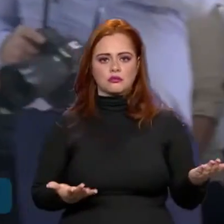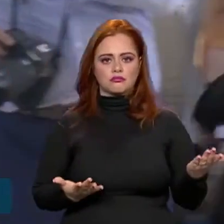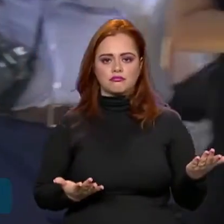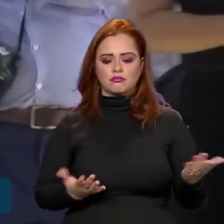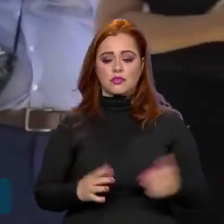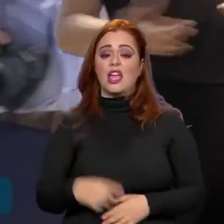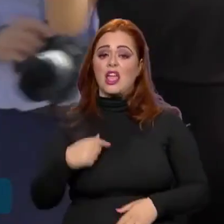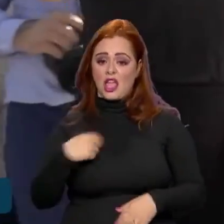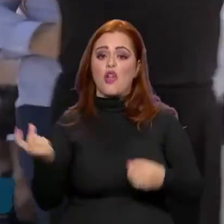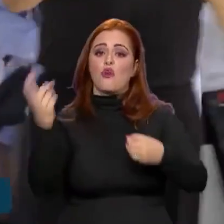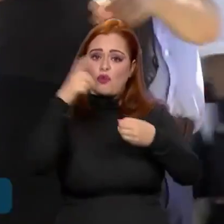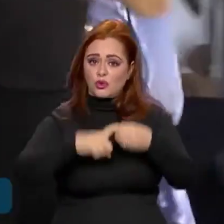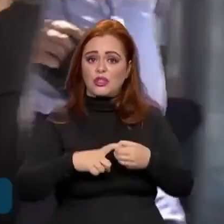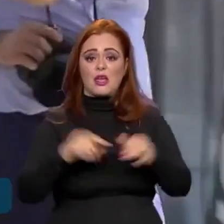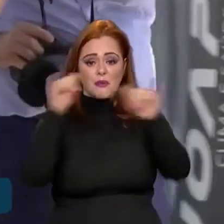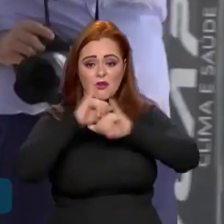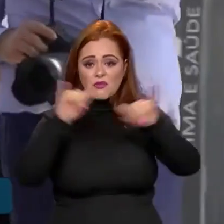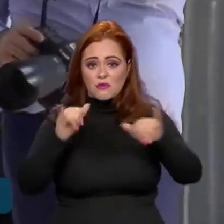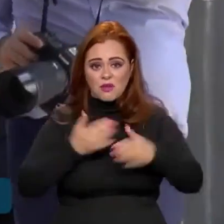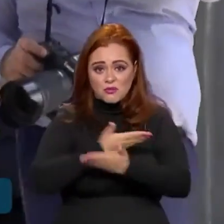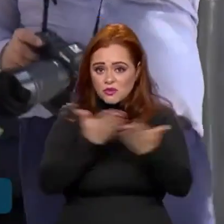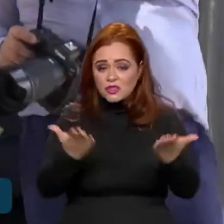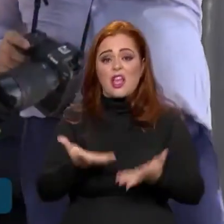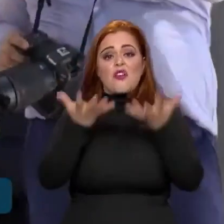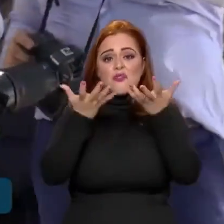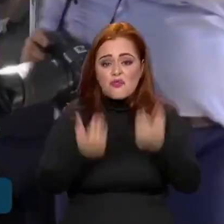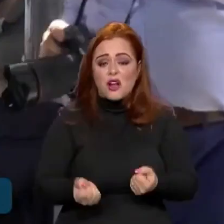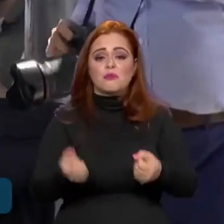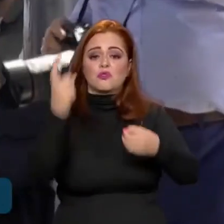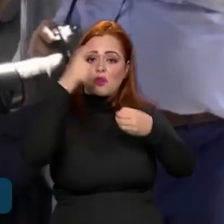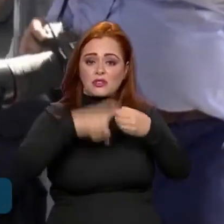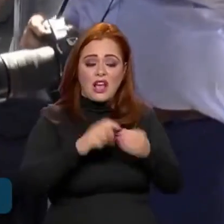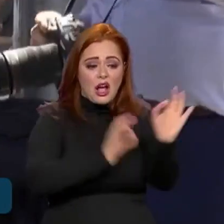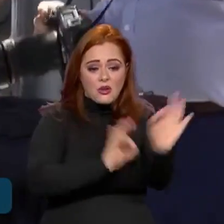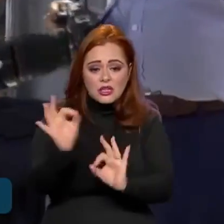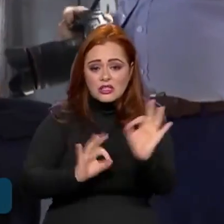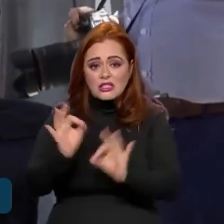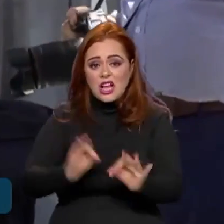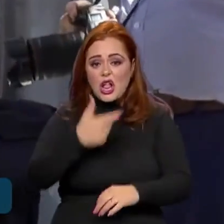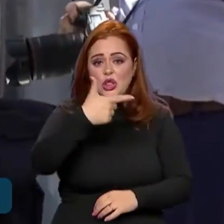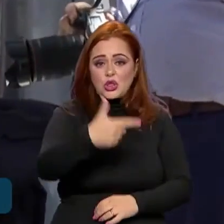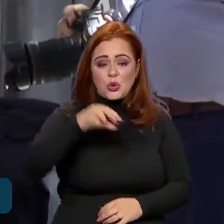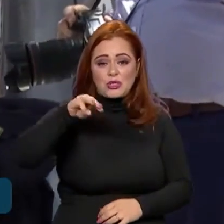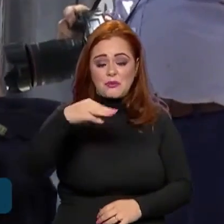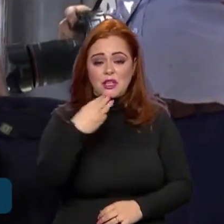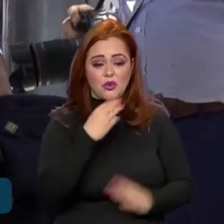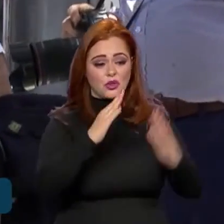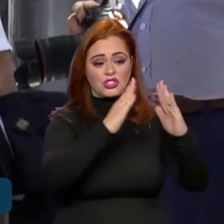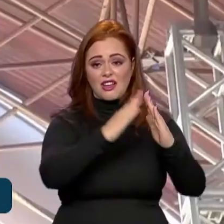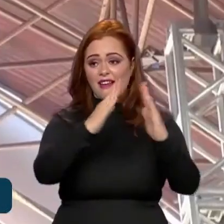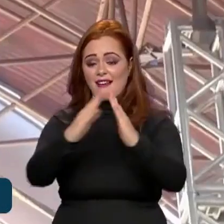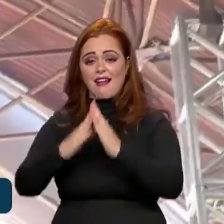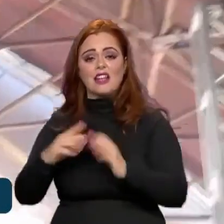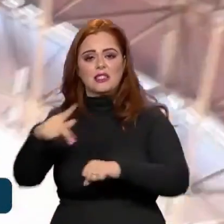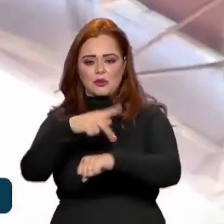eu voltei para dizer para vocês nós vamos voltar a fazer 2 milhões de cada deste país